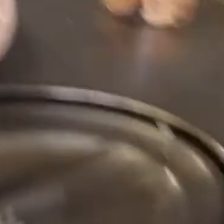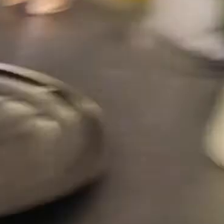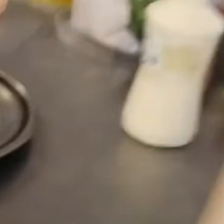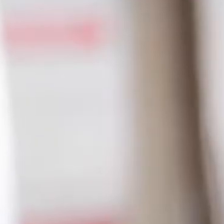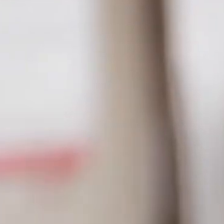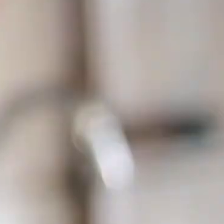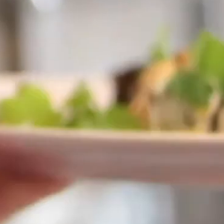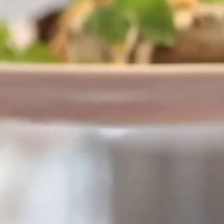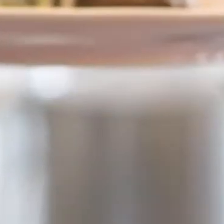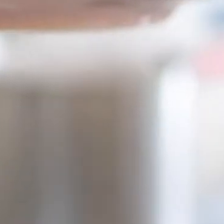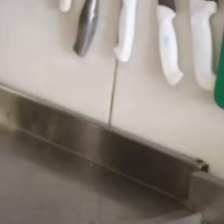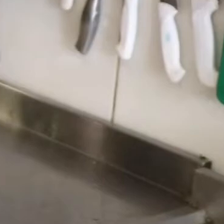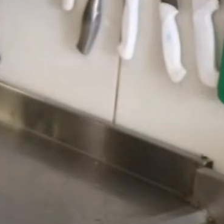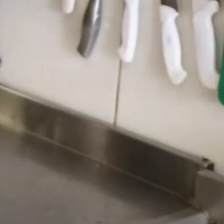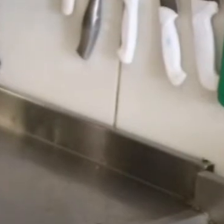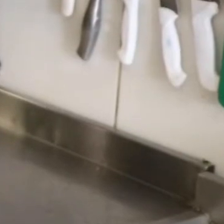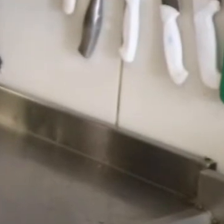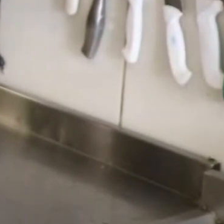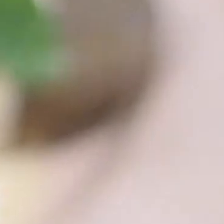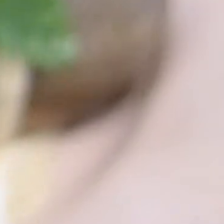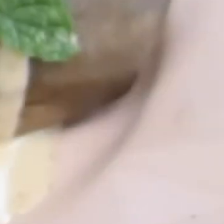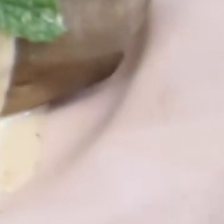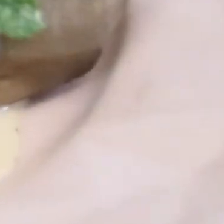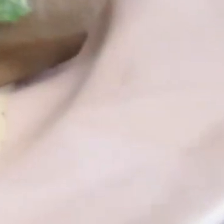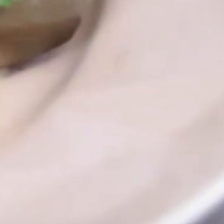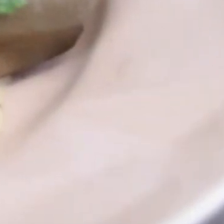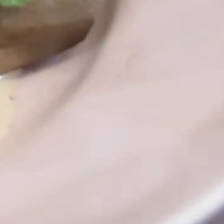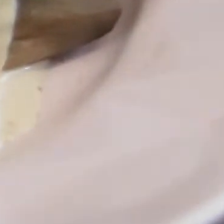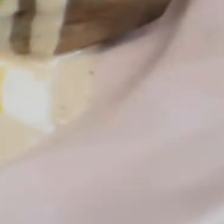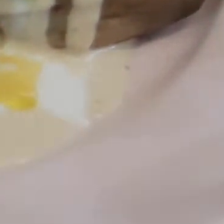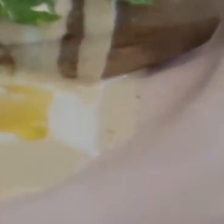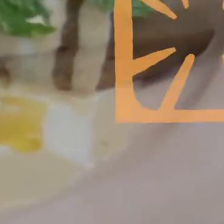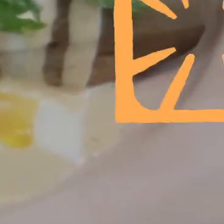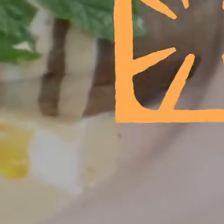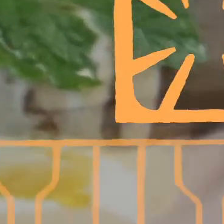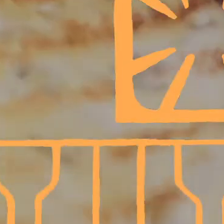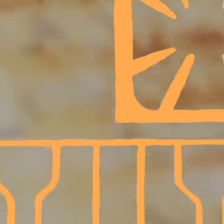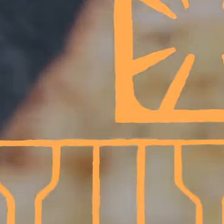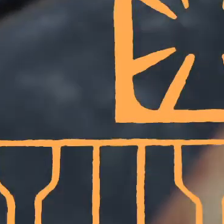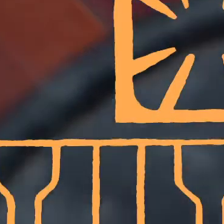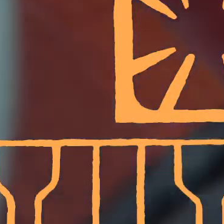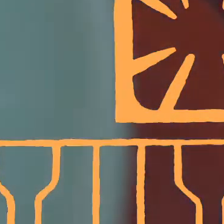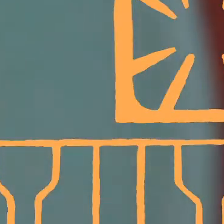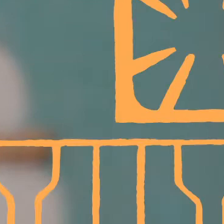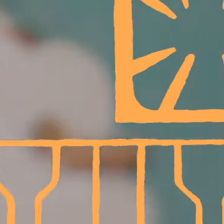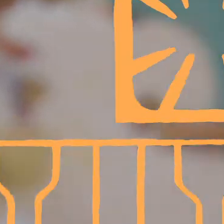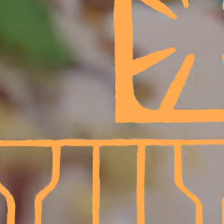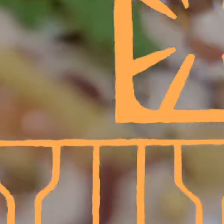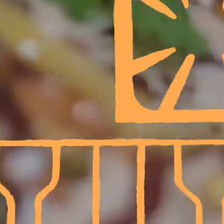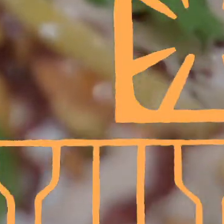Açaí, flor de brócolis, a fruta é do conde, mas tô